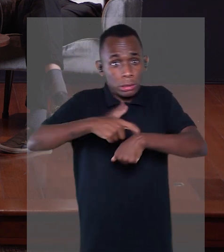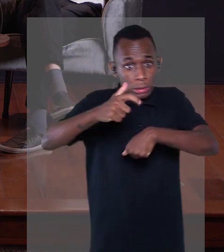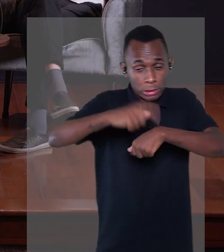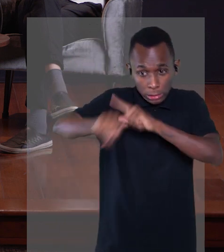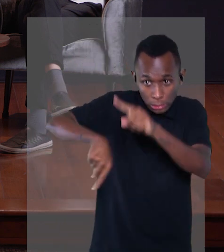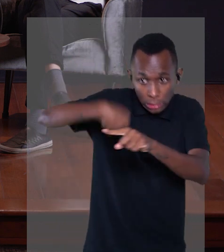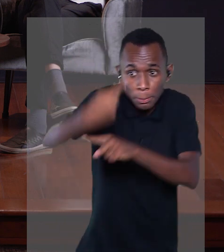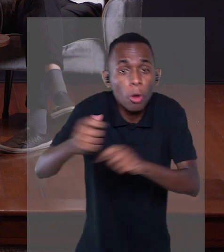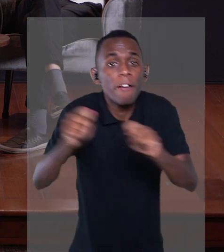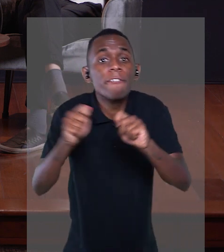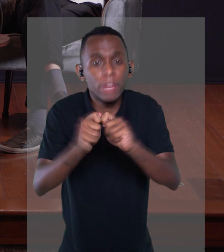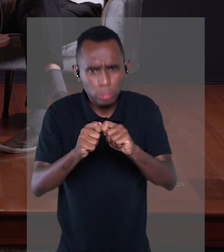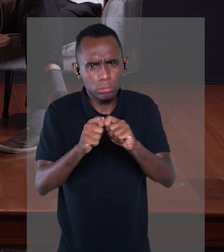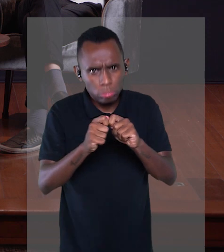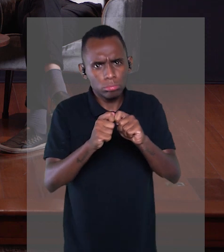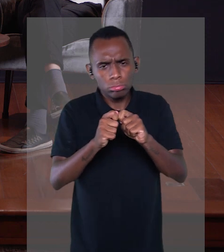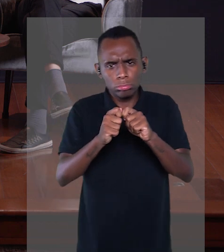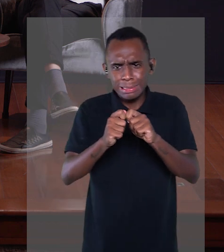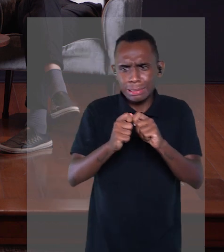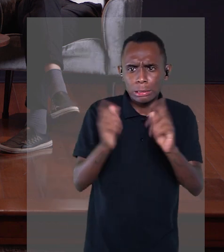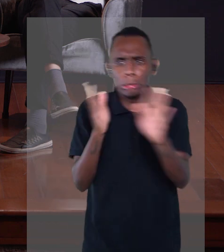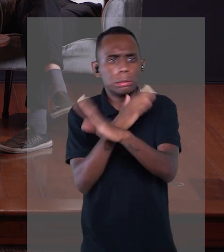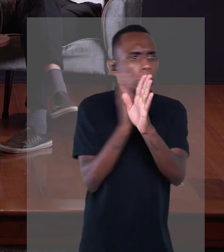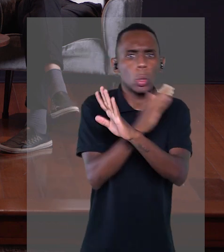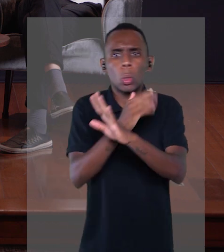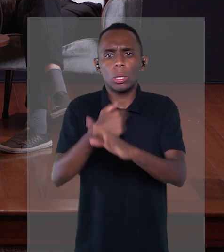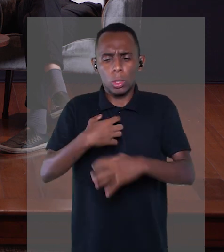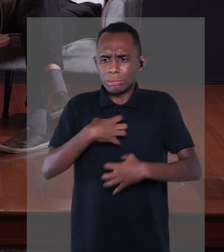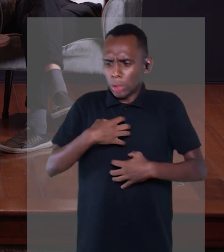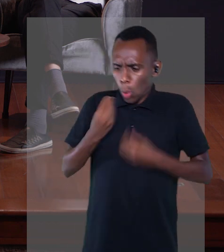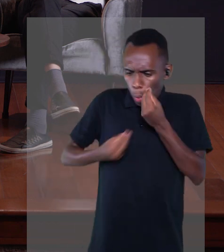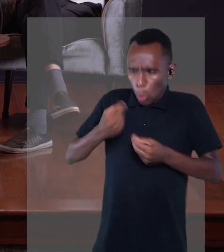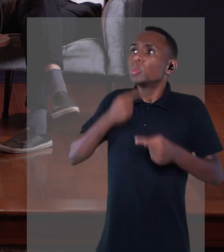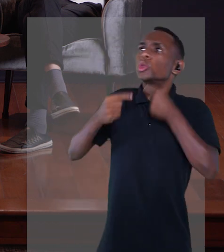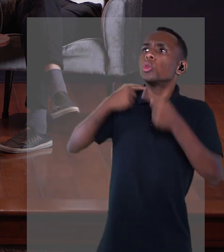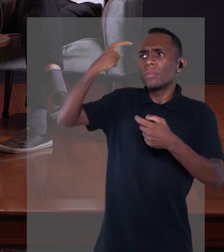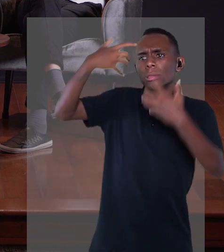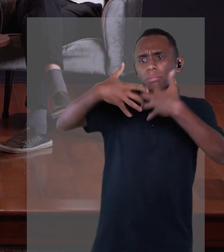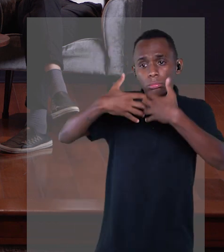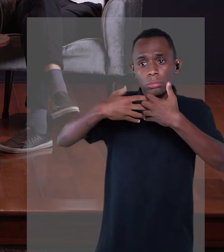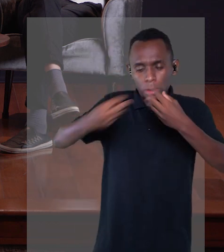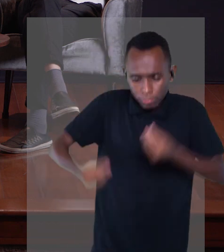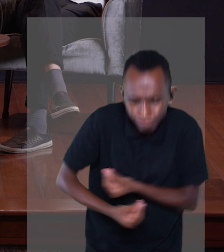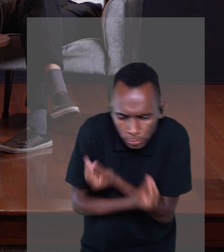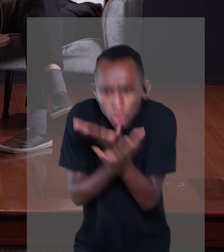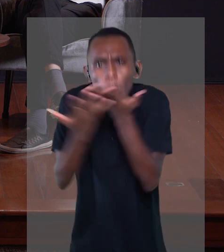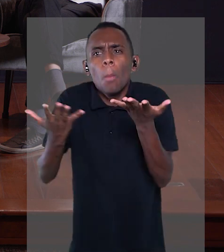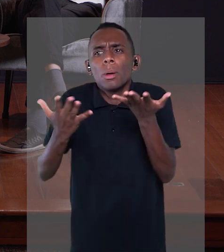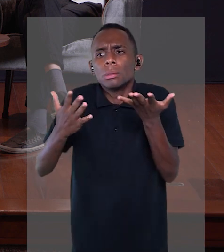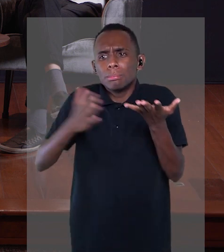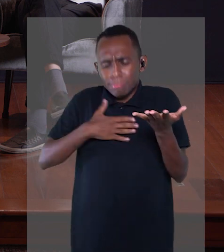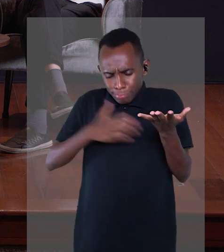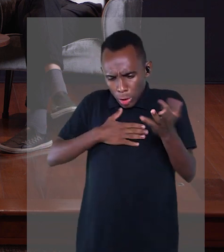que depois de feito, desencontrado eu mesmo me contesto. Se trago as mãos distantes do